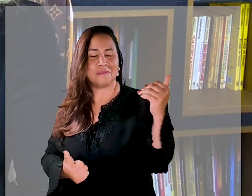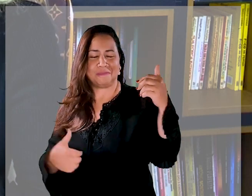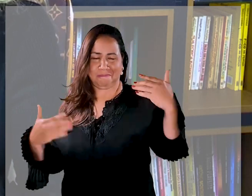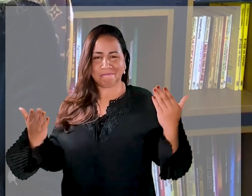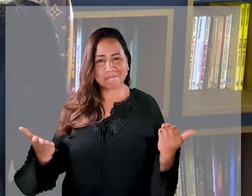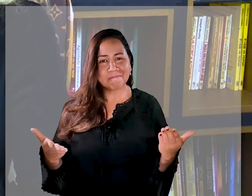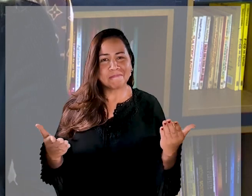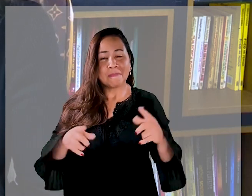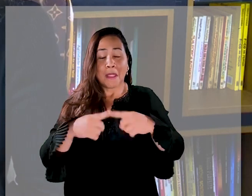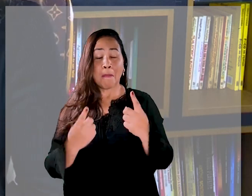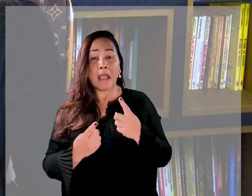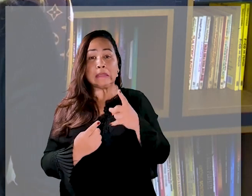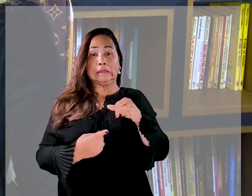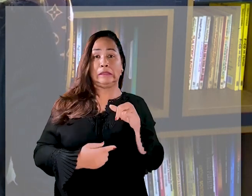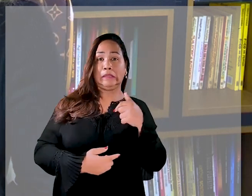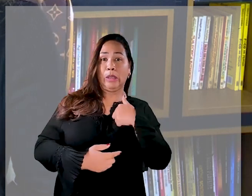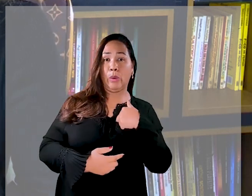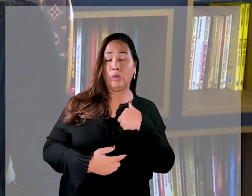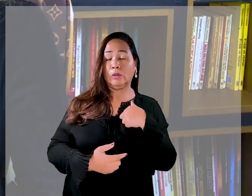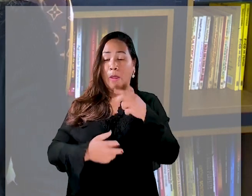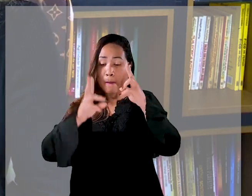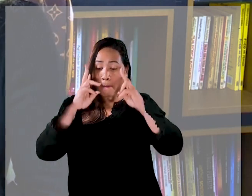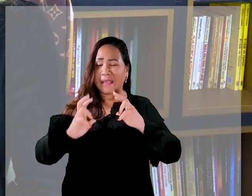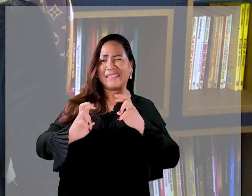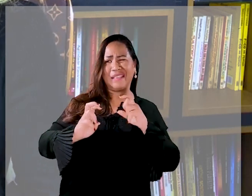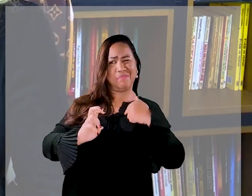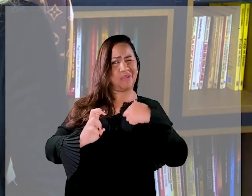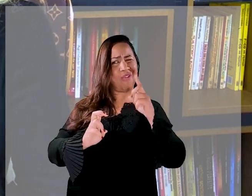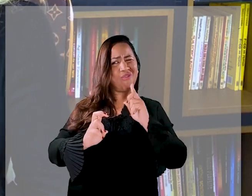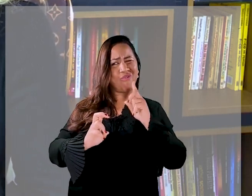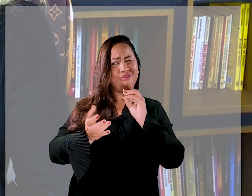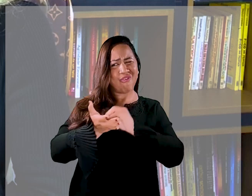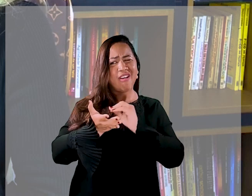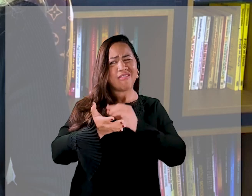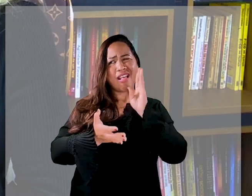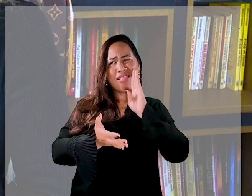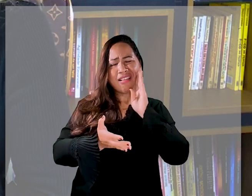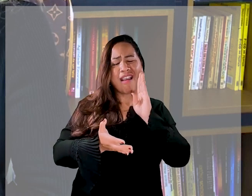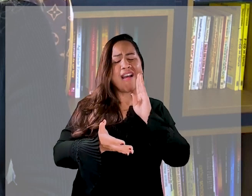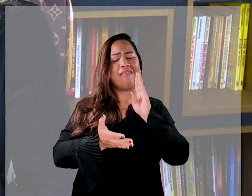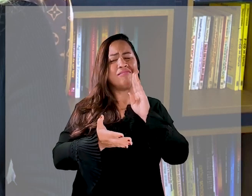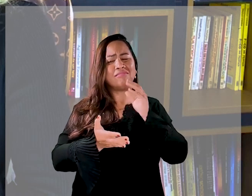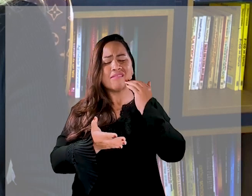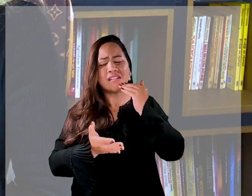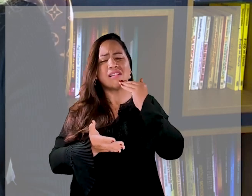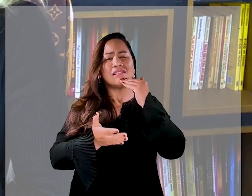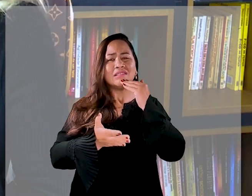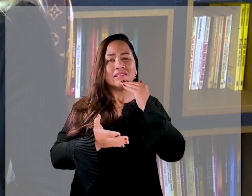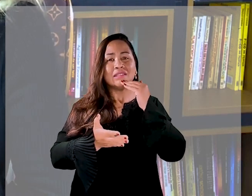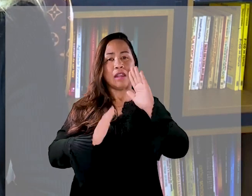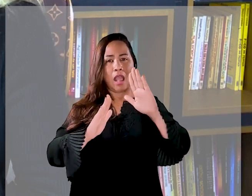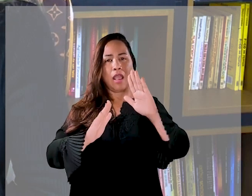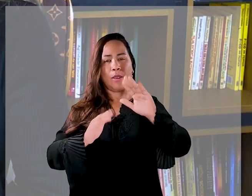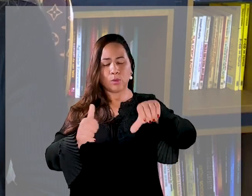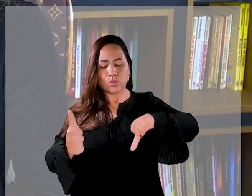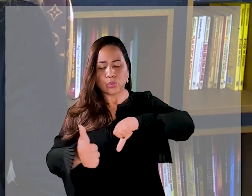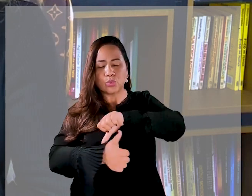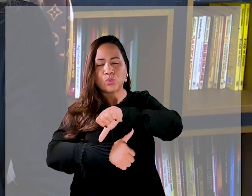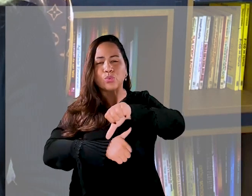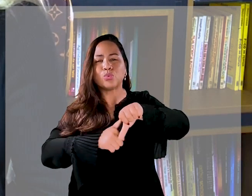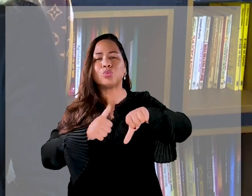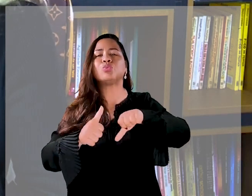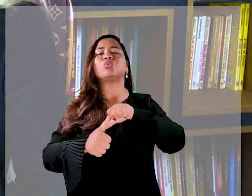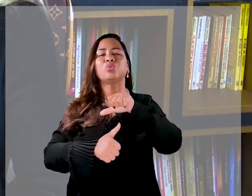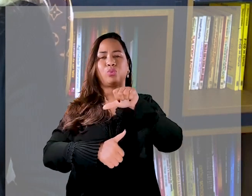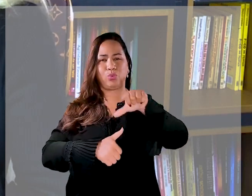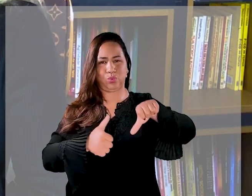eu faço, eu mudo o tempo todo, eu melhoro o tempo todo. Mas eu só mudo quando eu concordo. Quando eu compreendo que eu posso sim